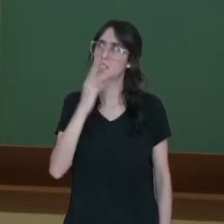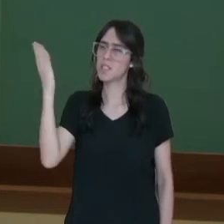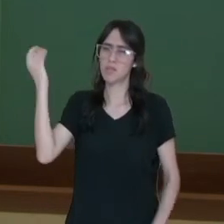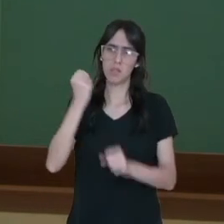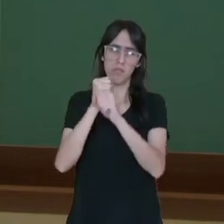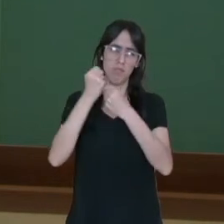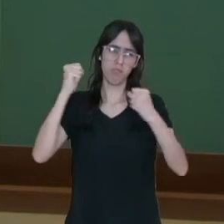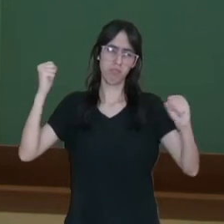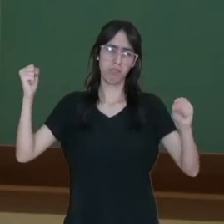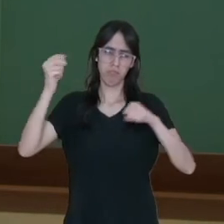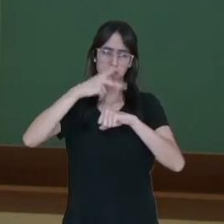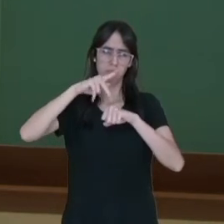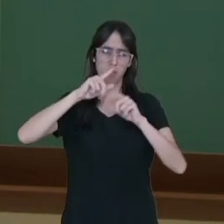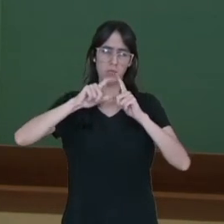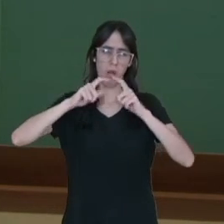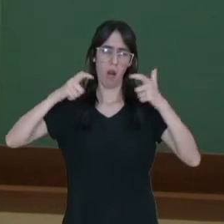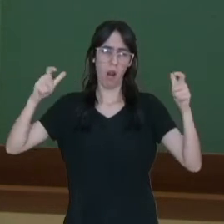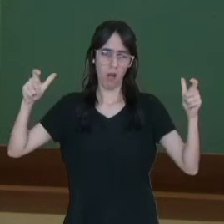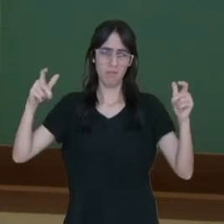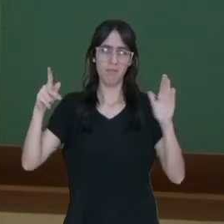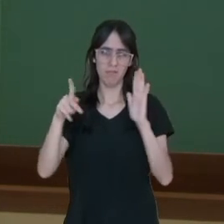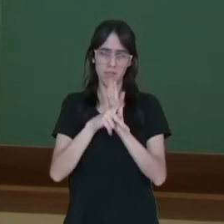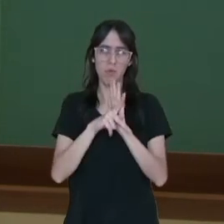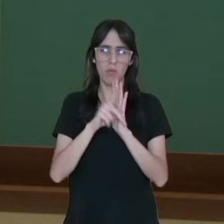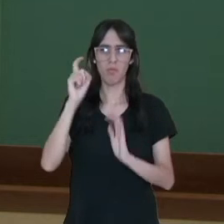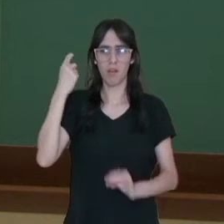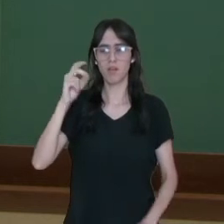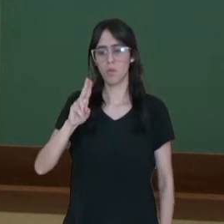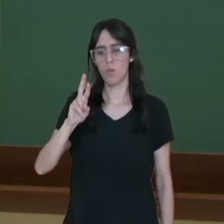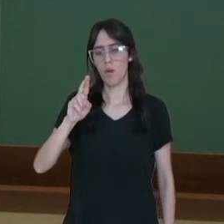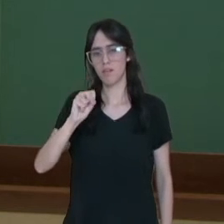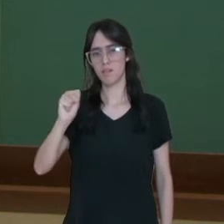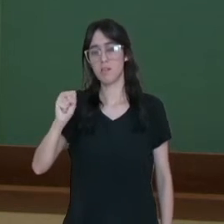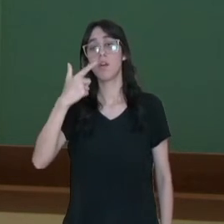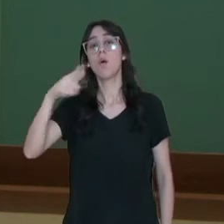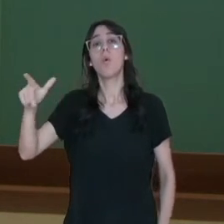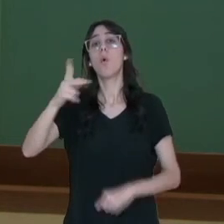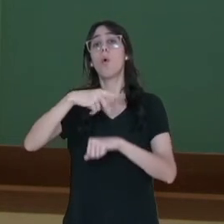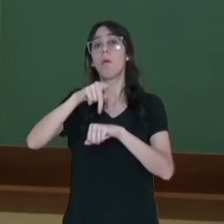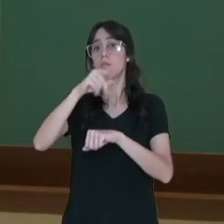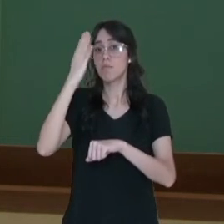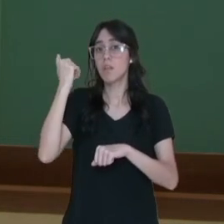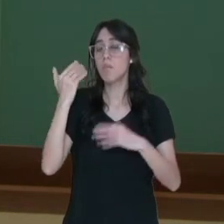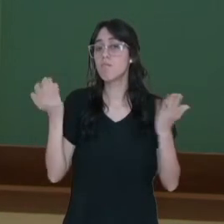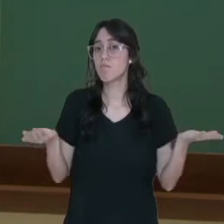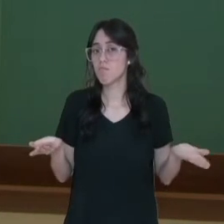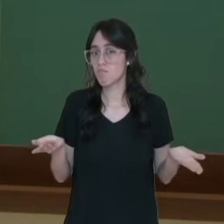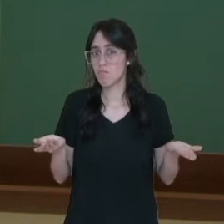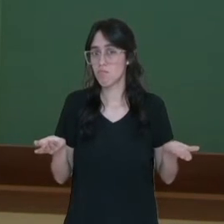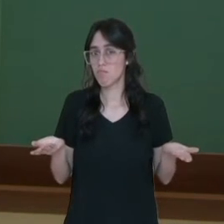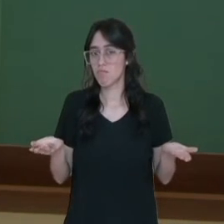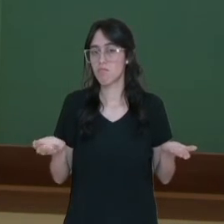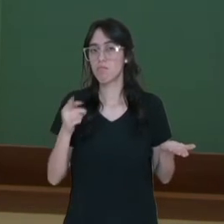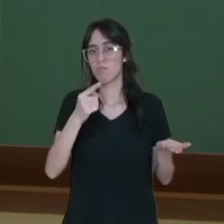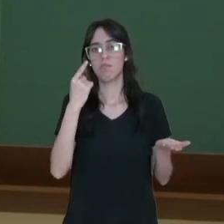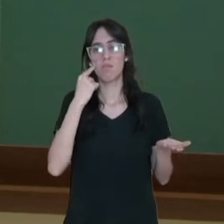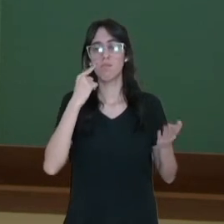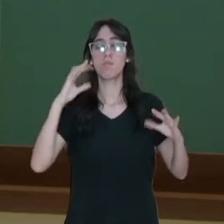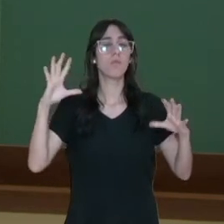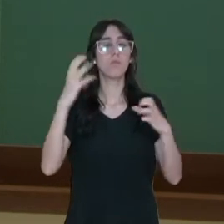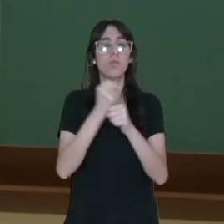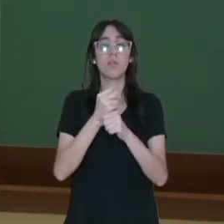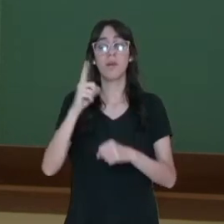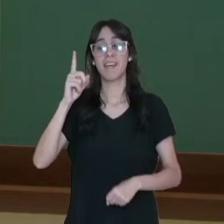país dos membros da União Soviética. E conseguiu identificar todos os outros países? Você reparou aí que no total,